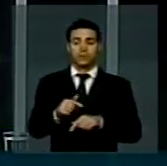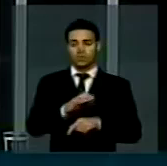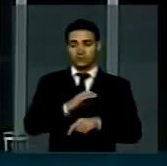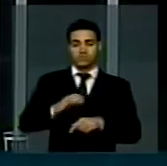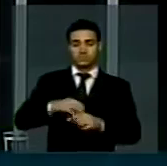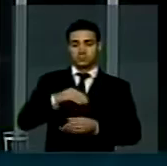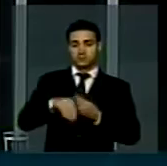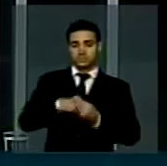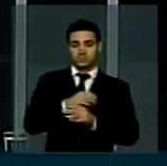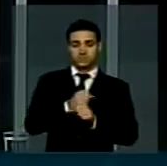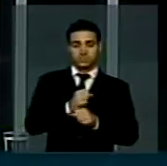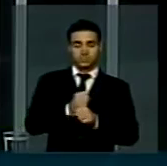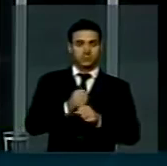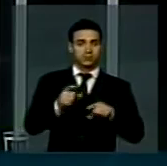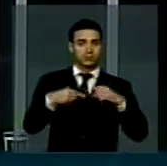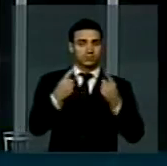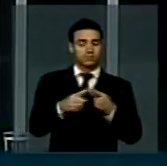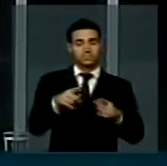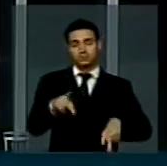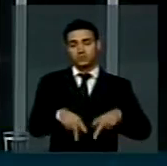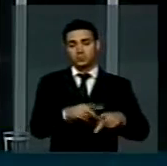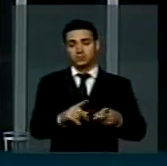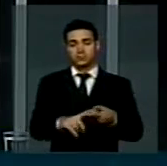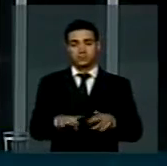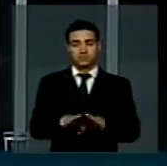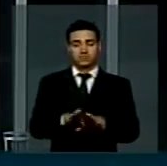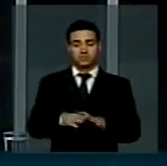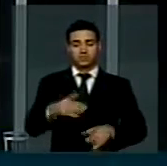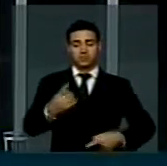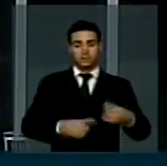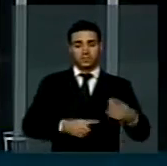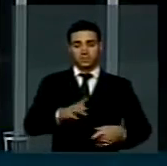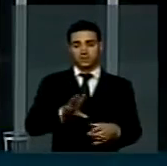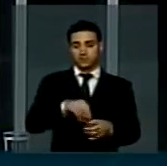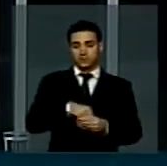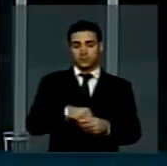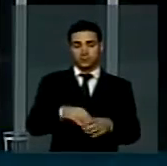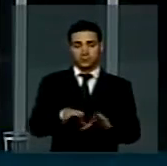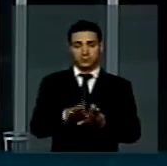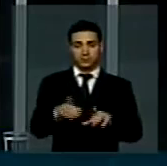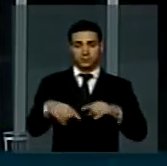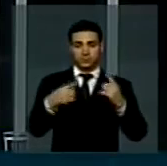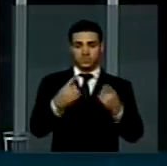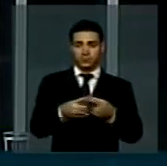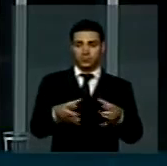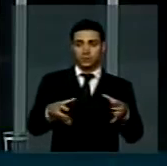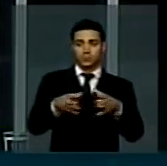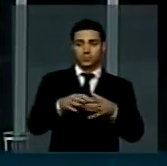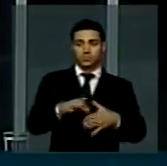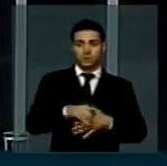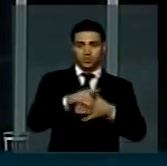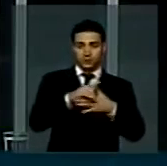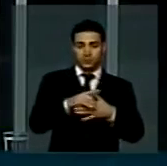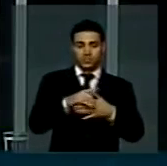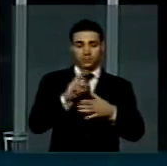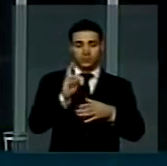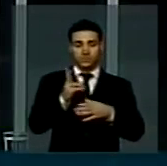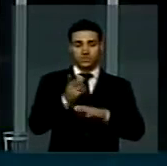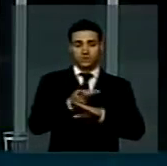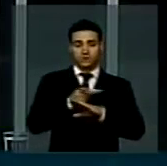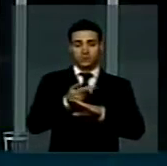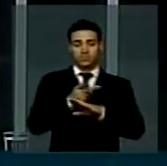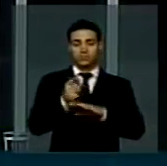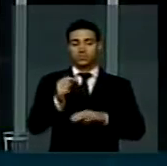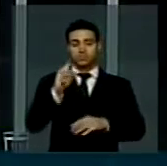tanto nas audiências públicas, como nos debates internos, como nas reuniões do Colégio de Líderes, buscando sempre uma